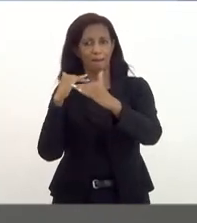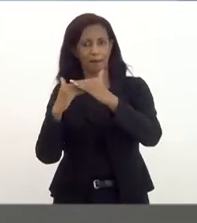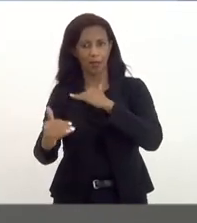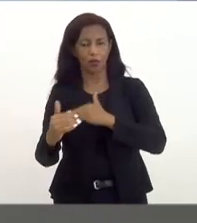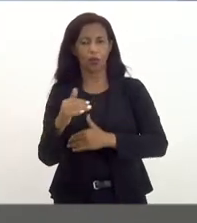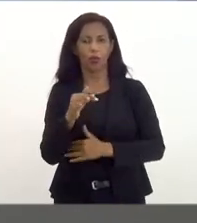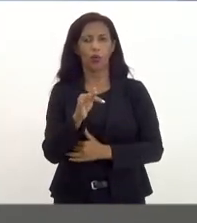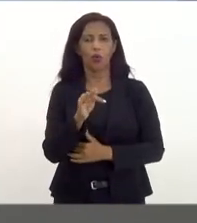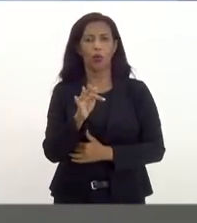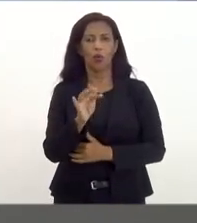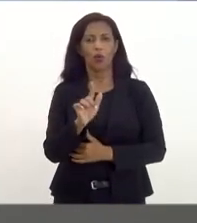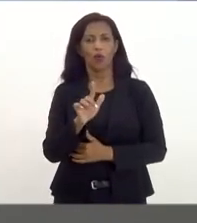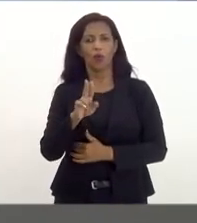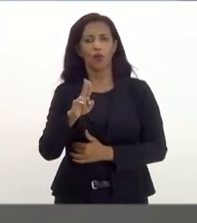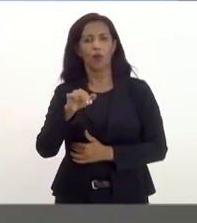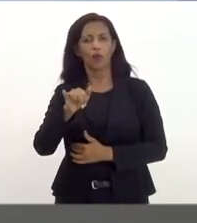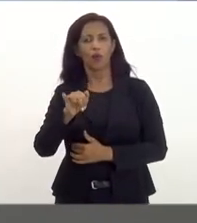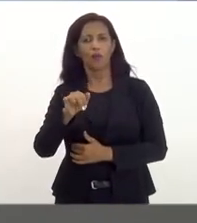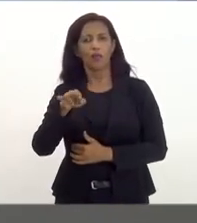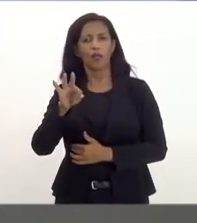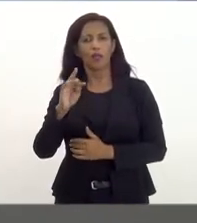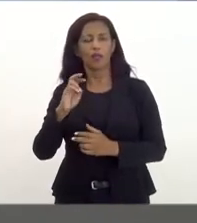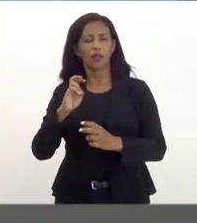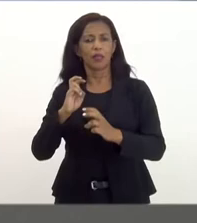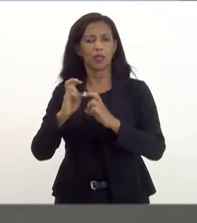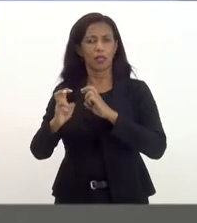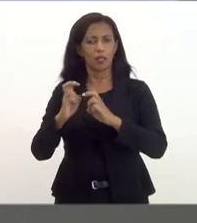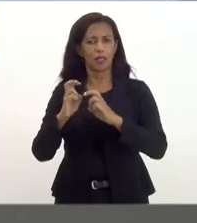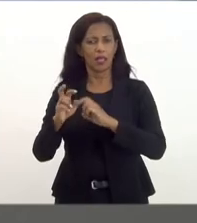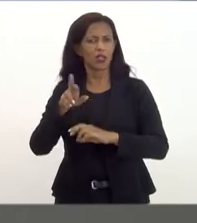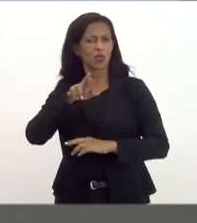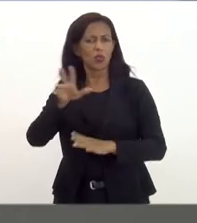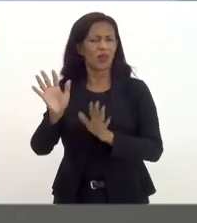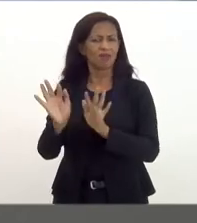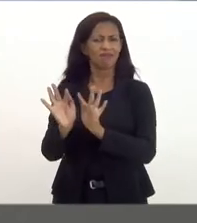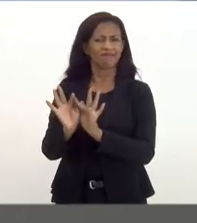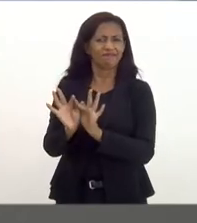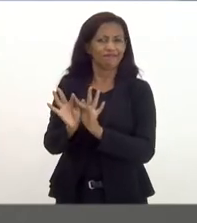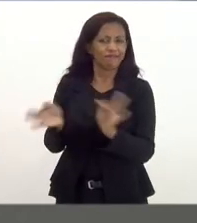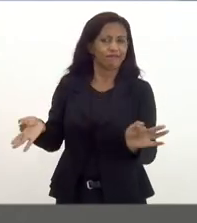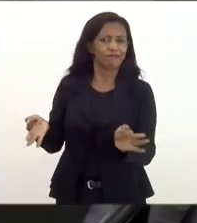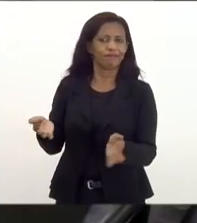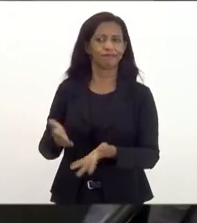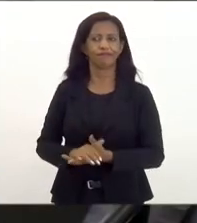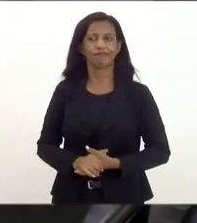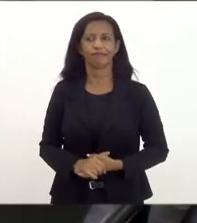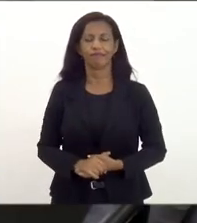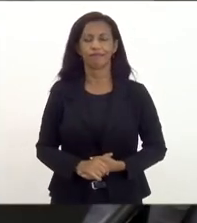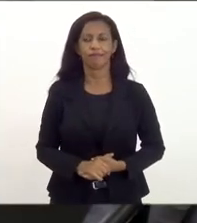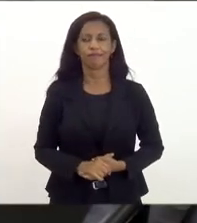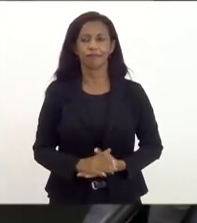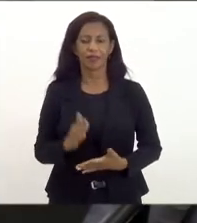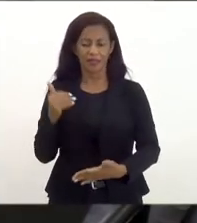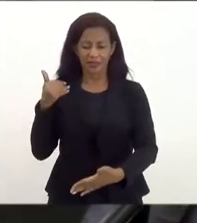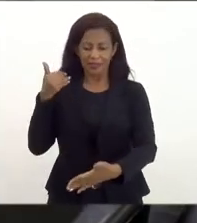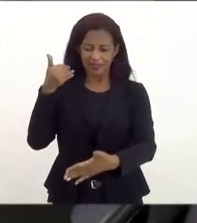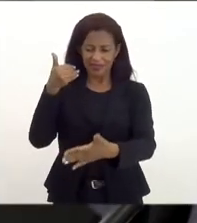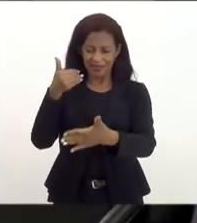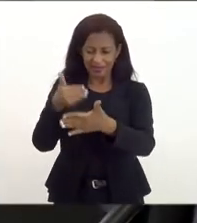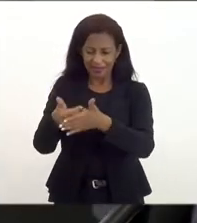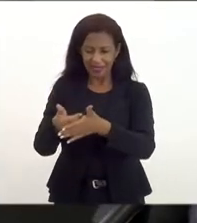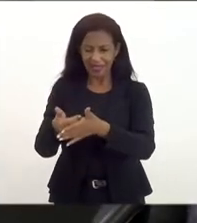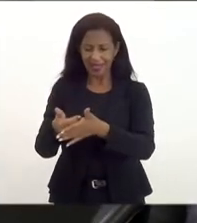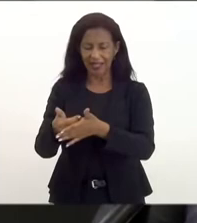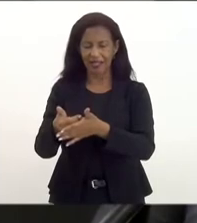flumitrens e e não basta apenas a gente a chegar aquela